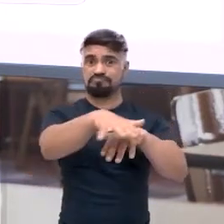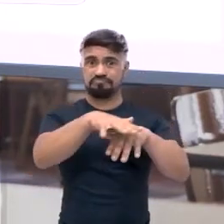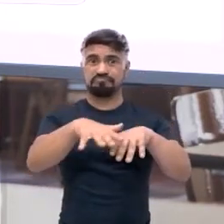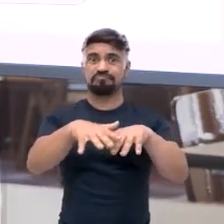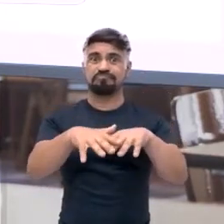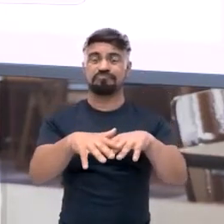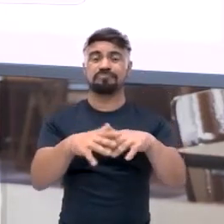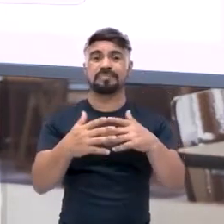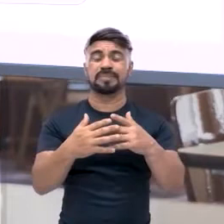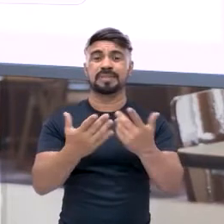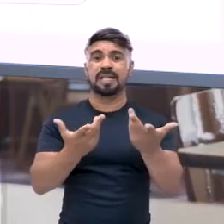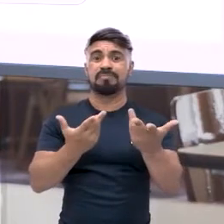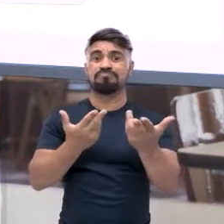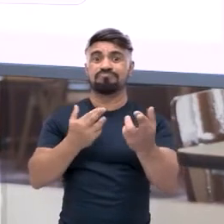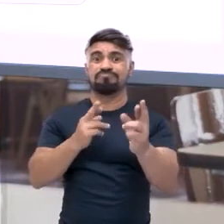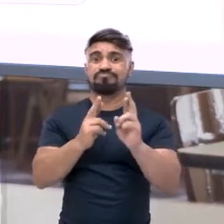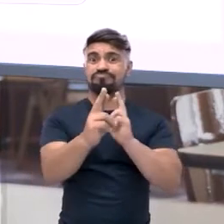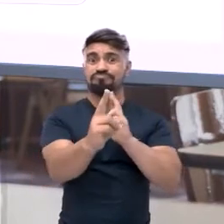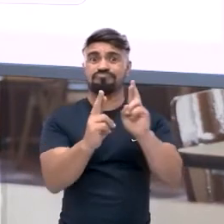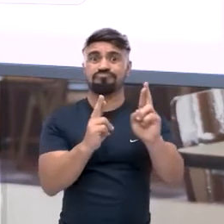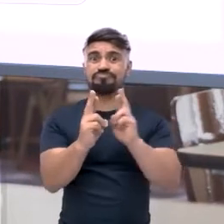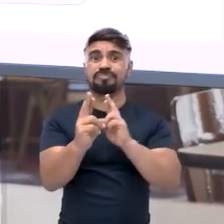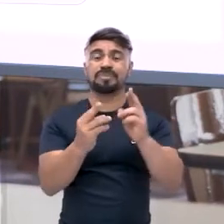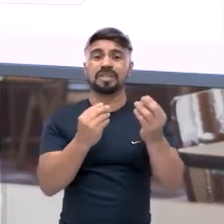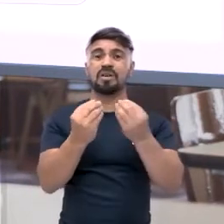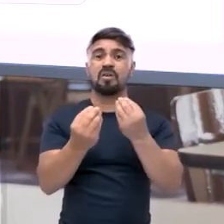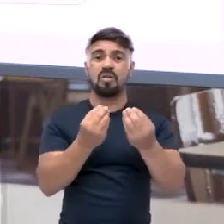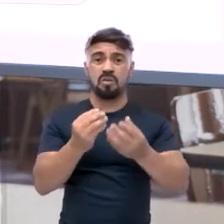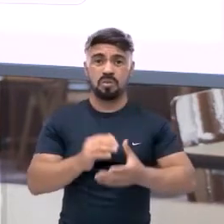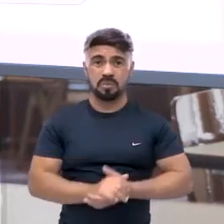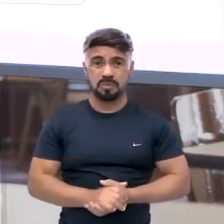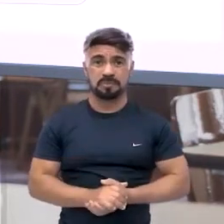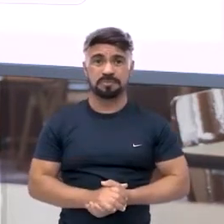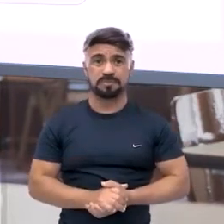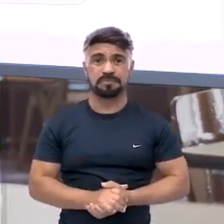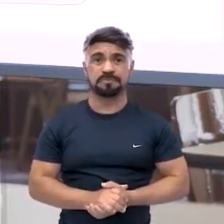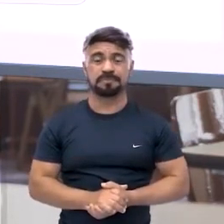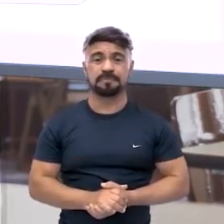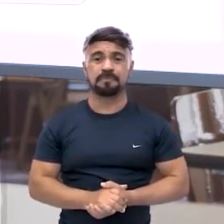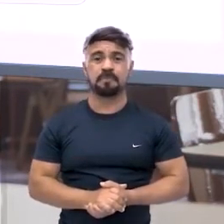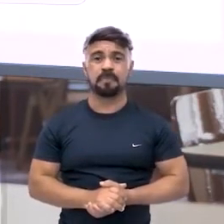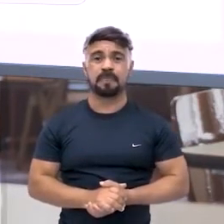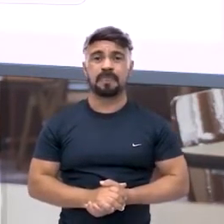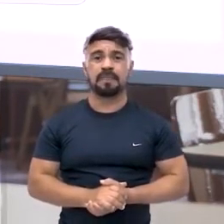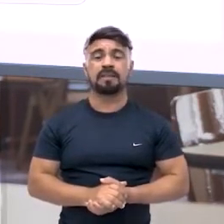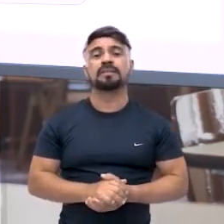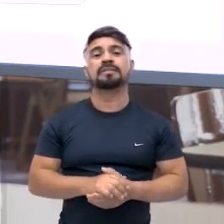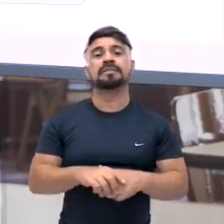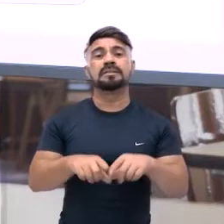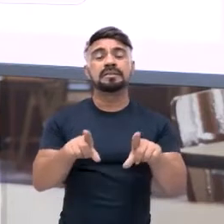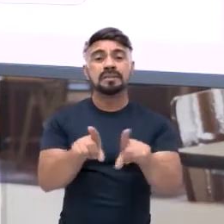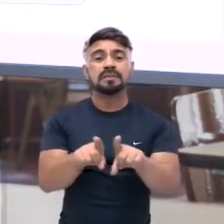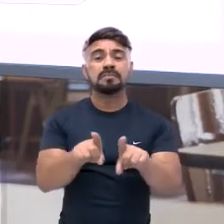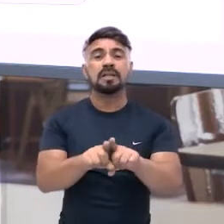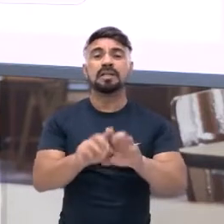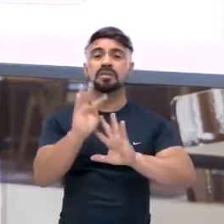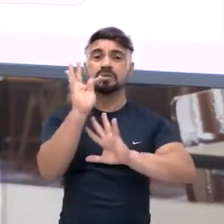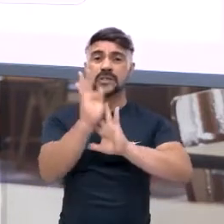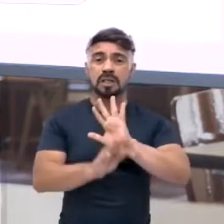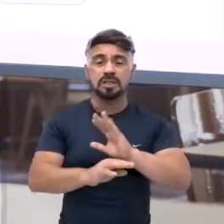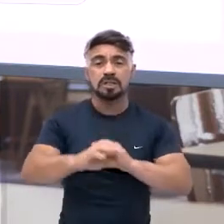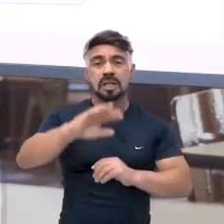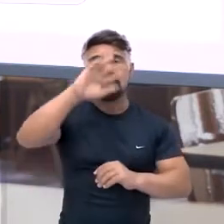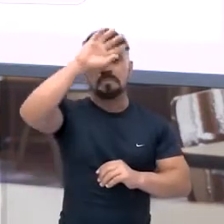plateia quem te dá o feedback, é a plateia quem te dá esse retorno. Do mesmo jeito